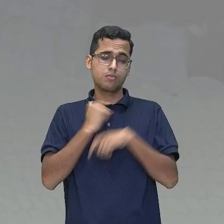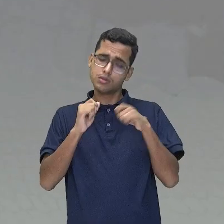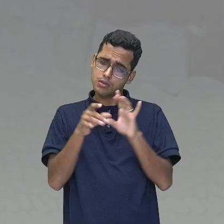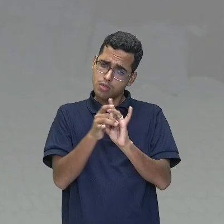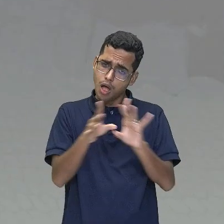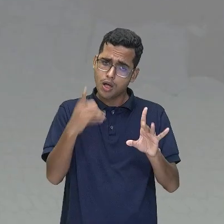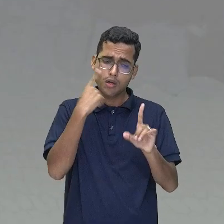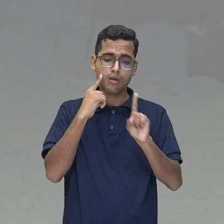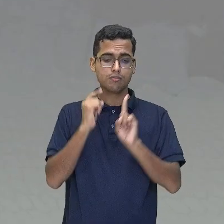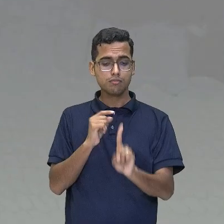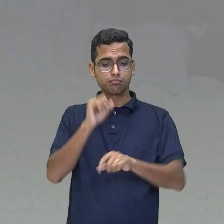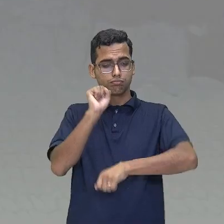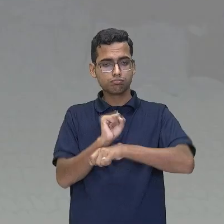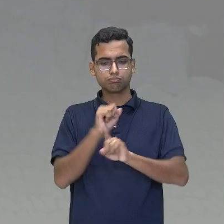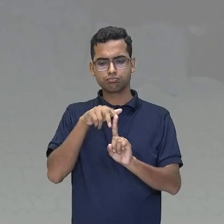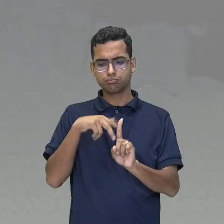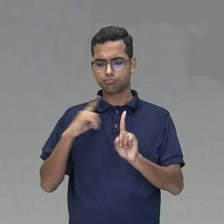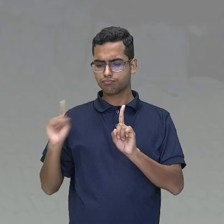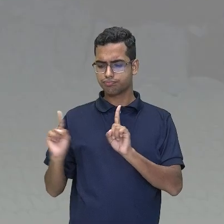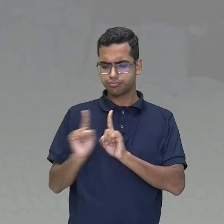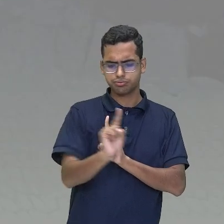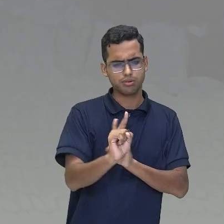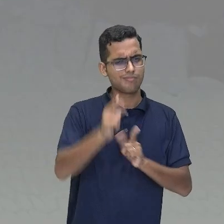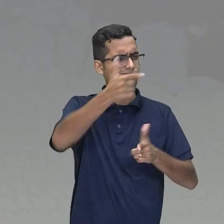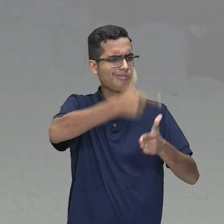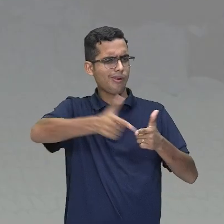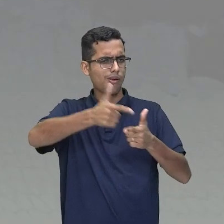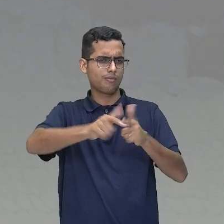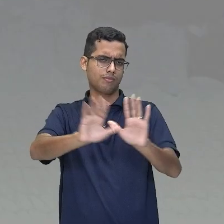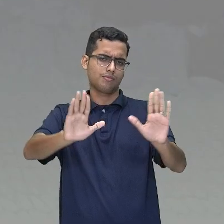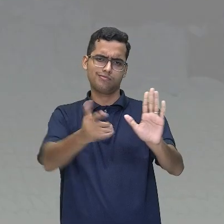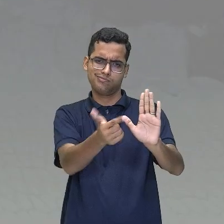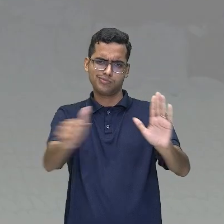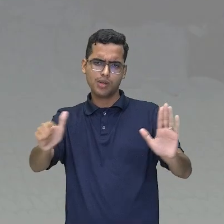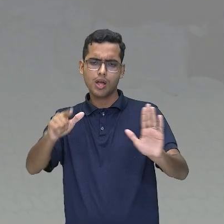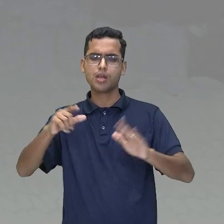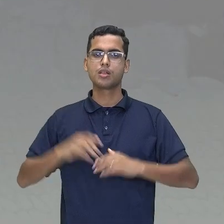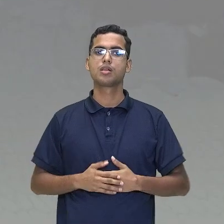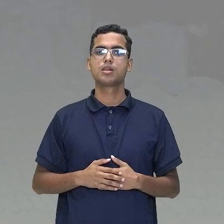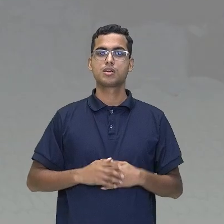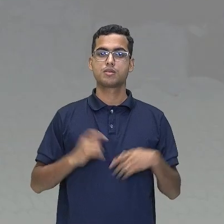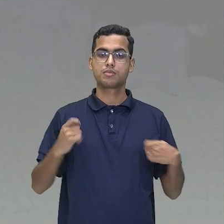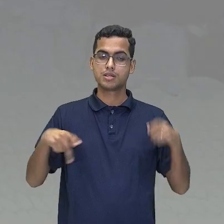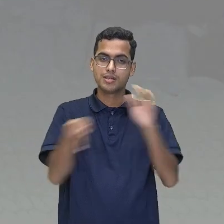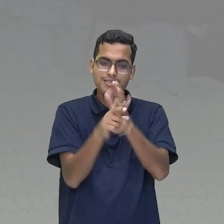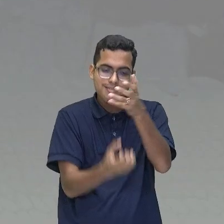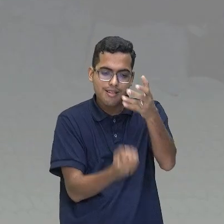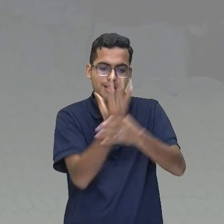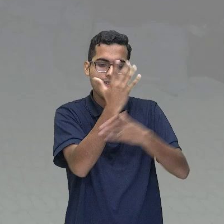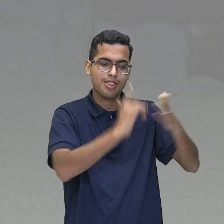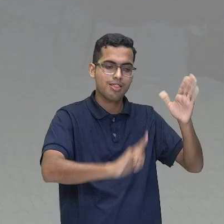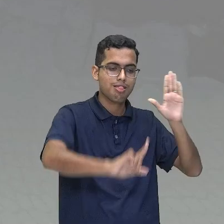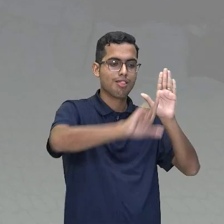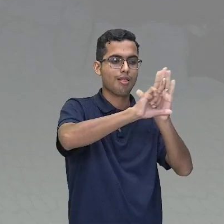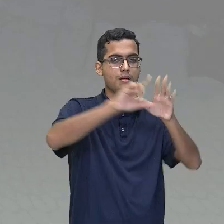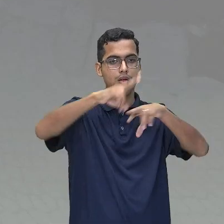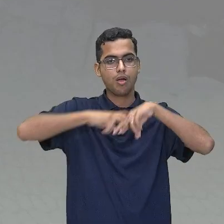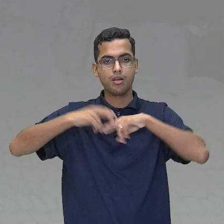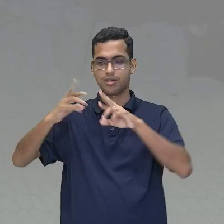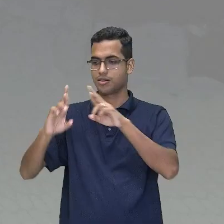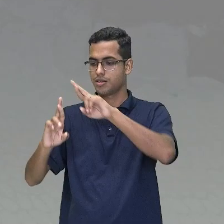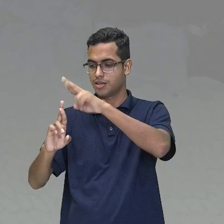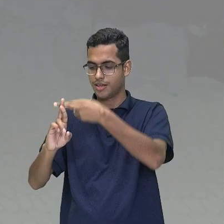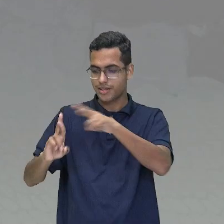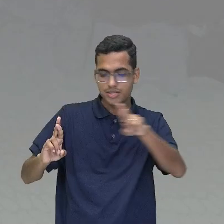você fique um pouquinho mais, não tem problema nenhum. Mas às vezes é preciso transformar em lei, porque nem a religião ensinando a